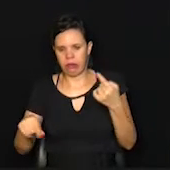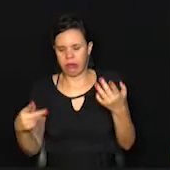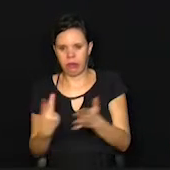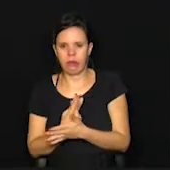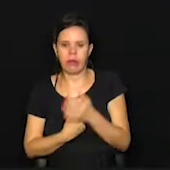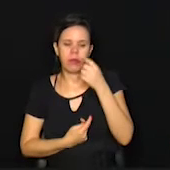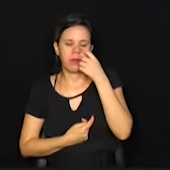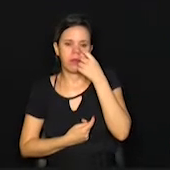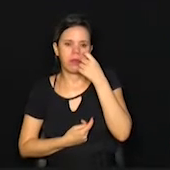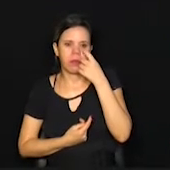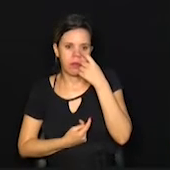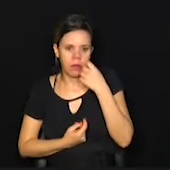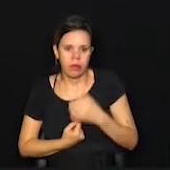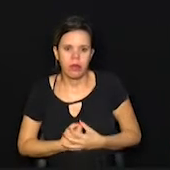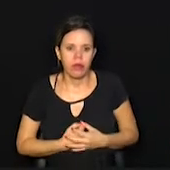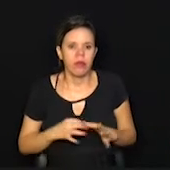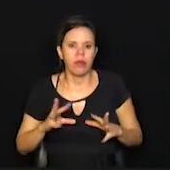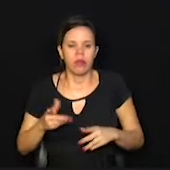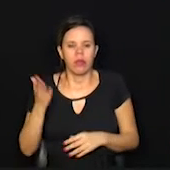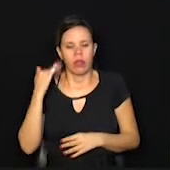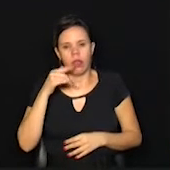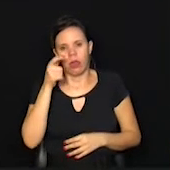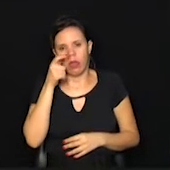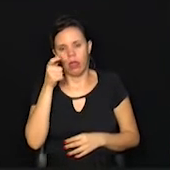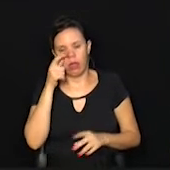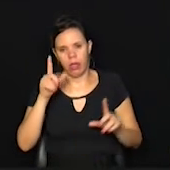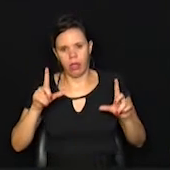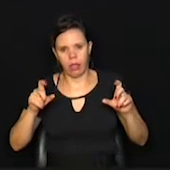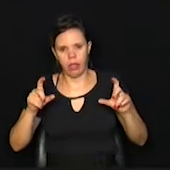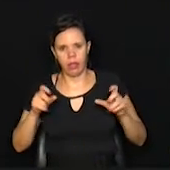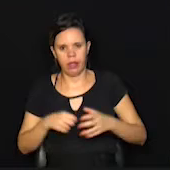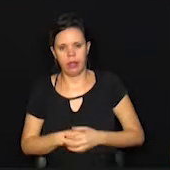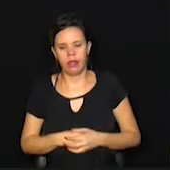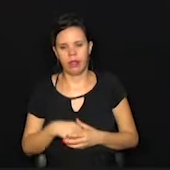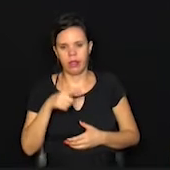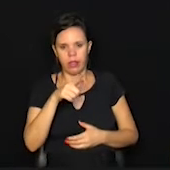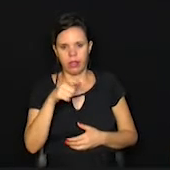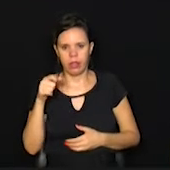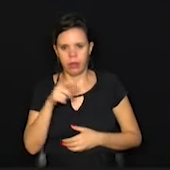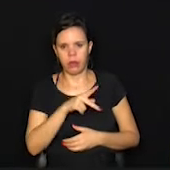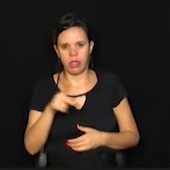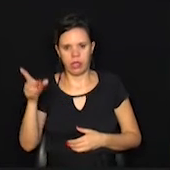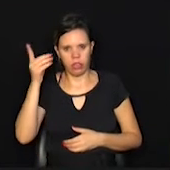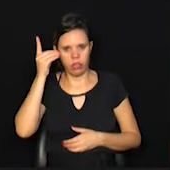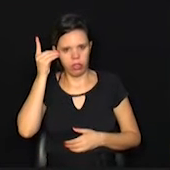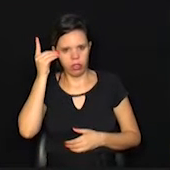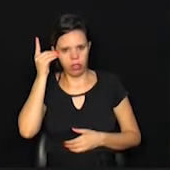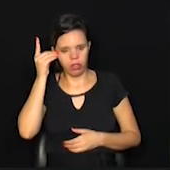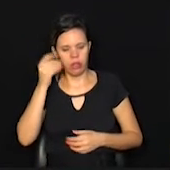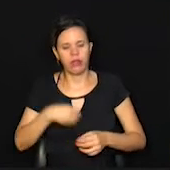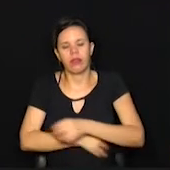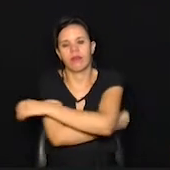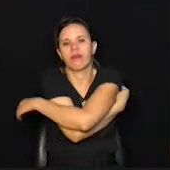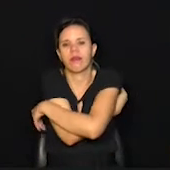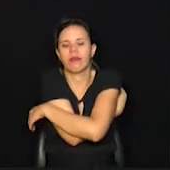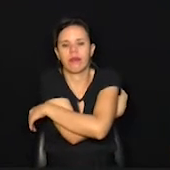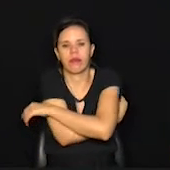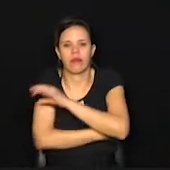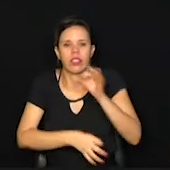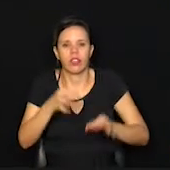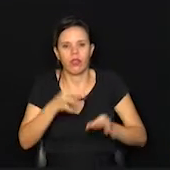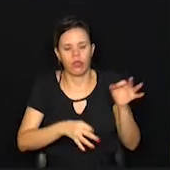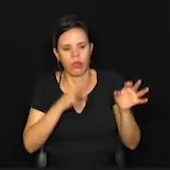né que todo mundo já deve ter visto daquela foto da ex presidenta Dilma Rousseff sendo